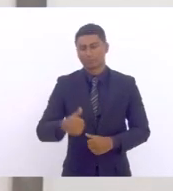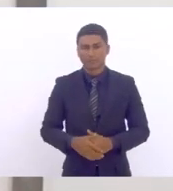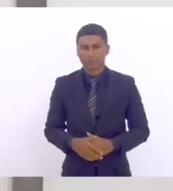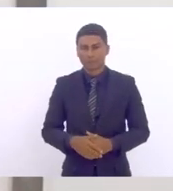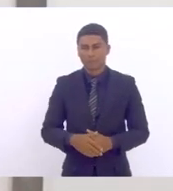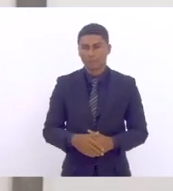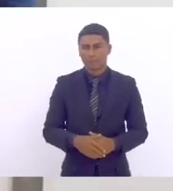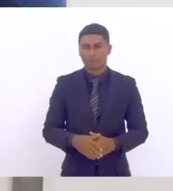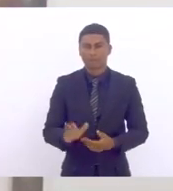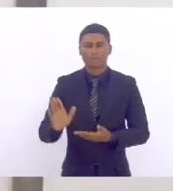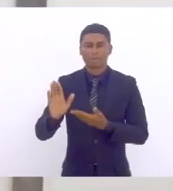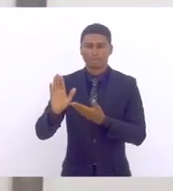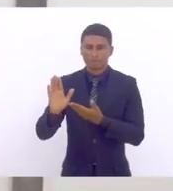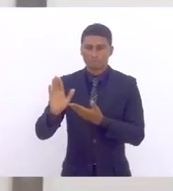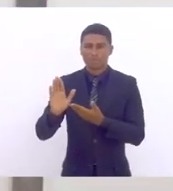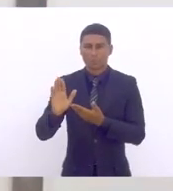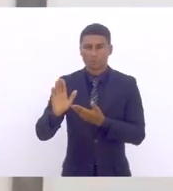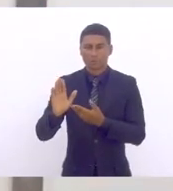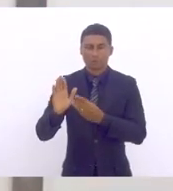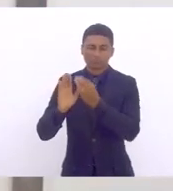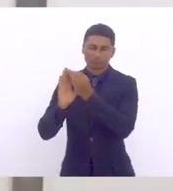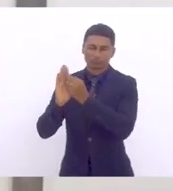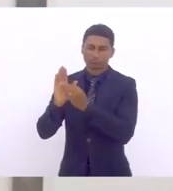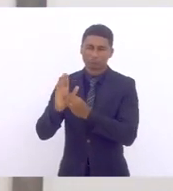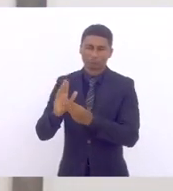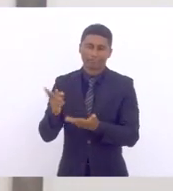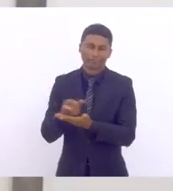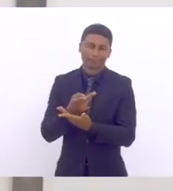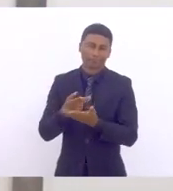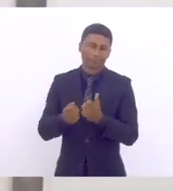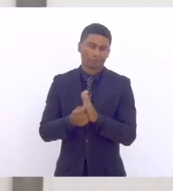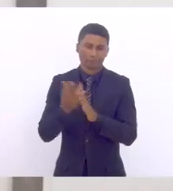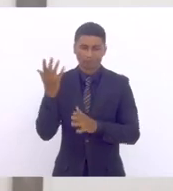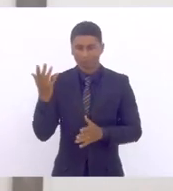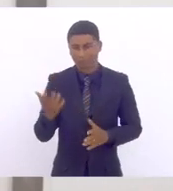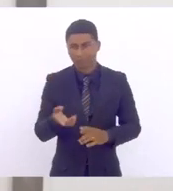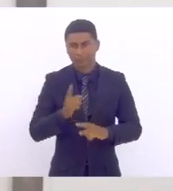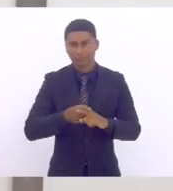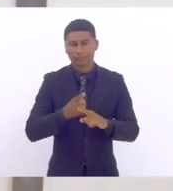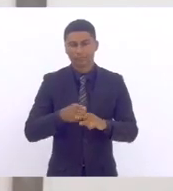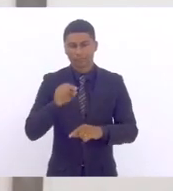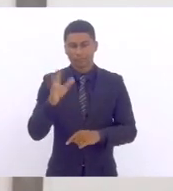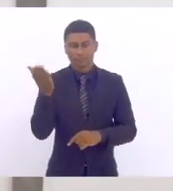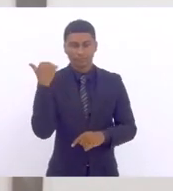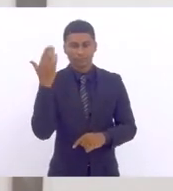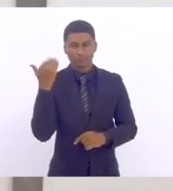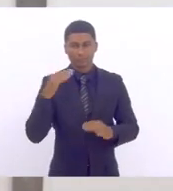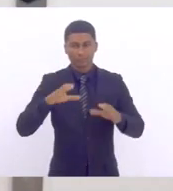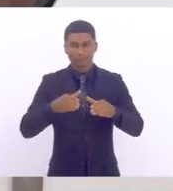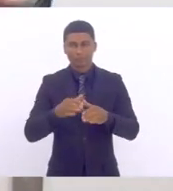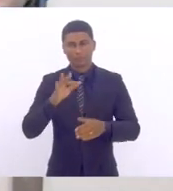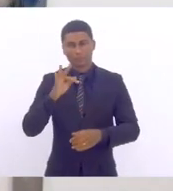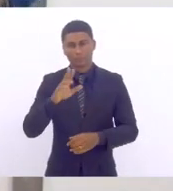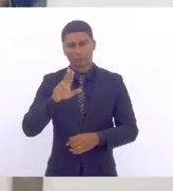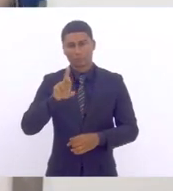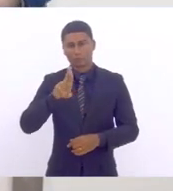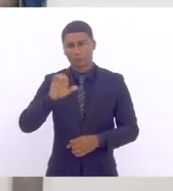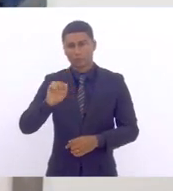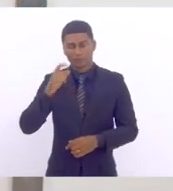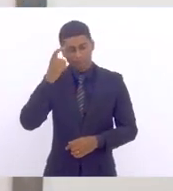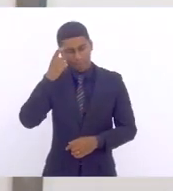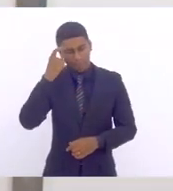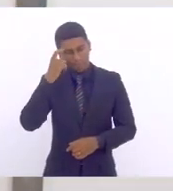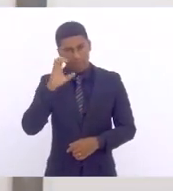foi feito. E digo isso, deputado, porque recentemente a Fúria Jovem cogitou trocar o seu CNPJ